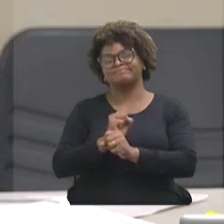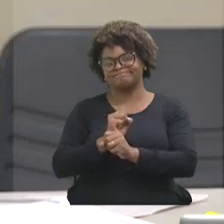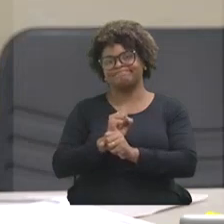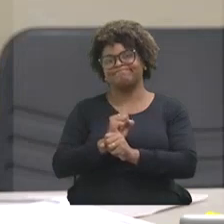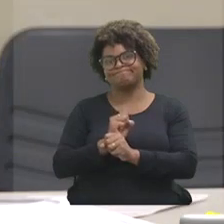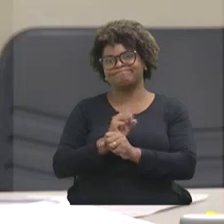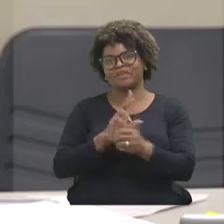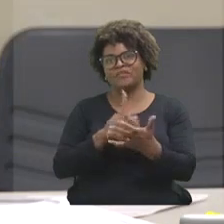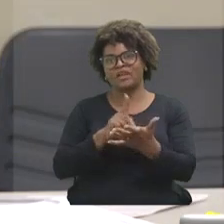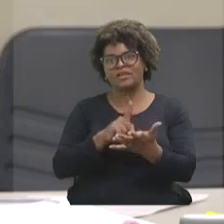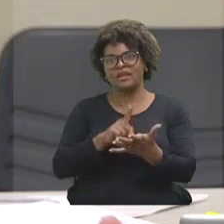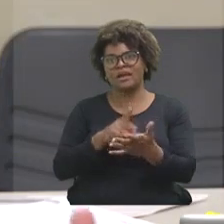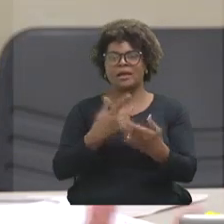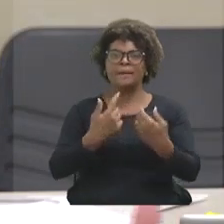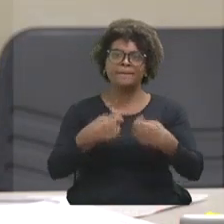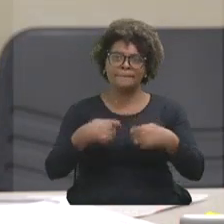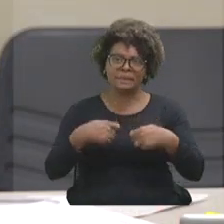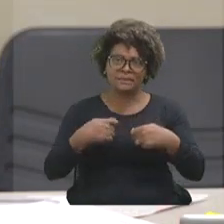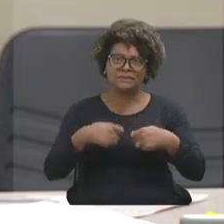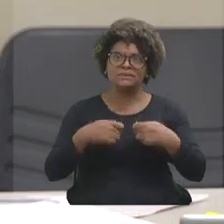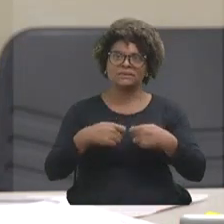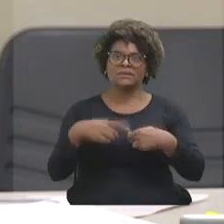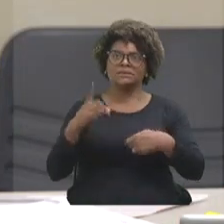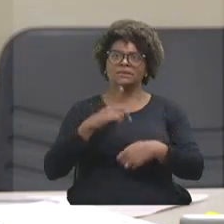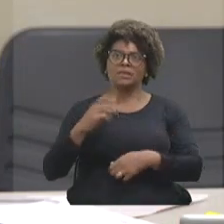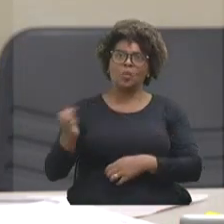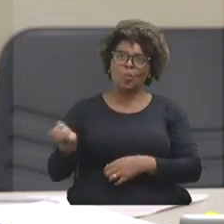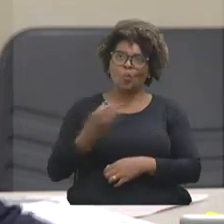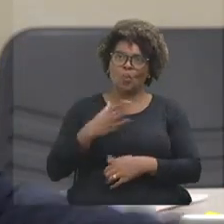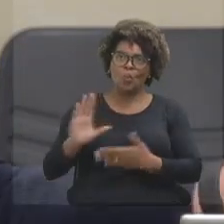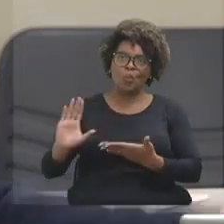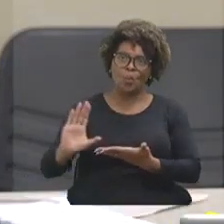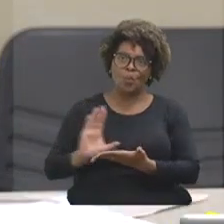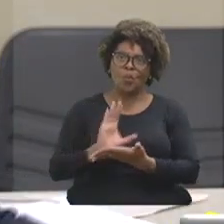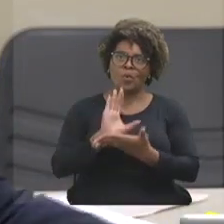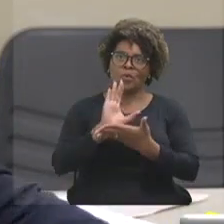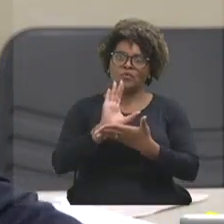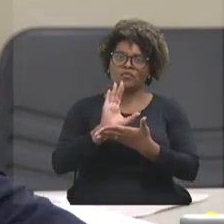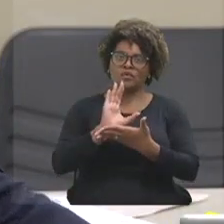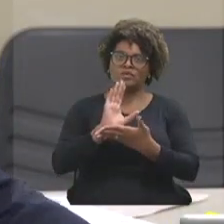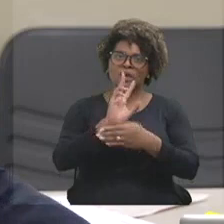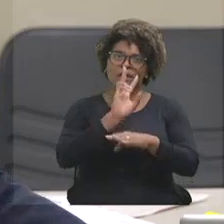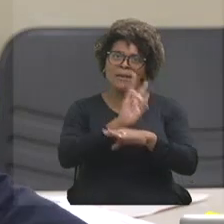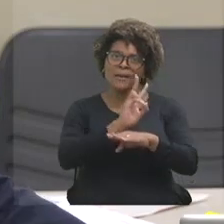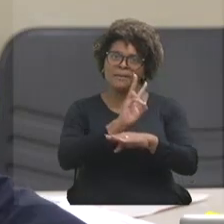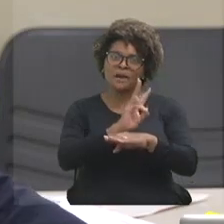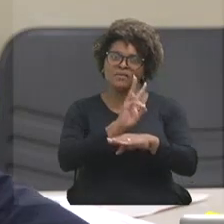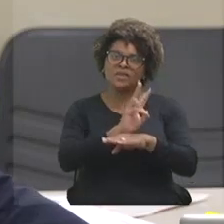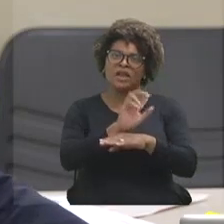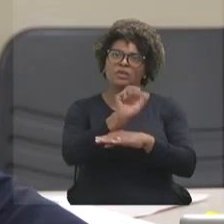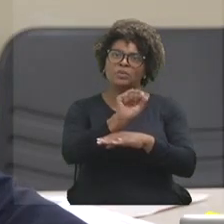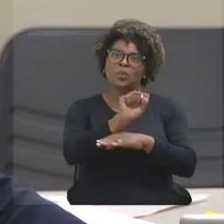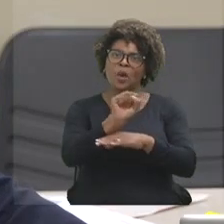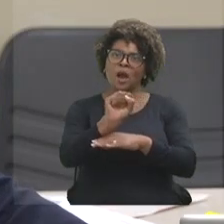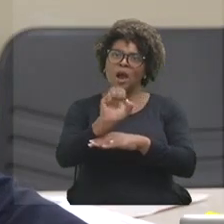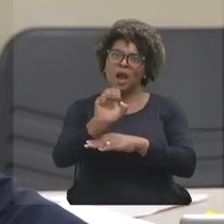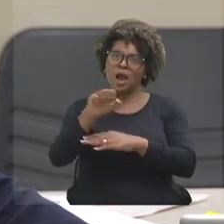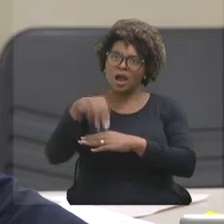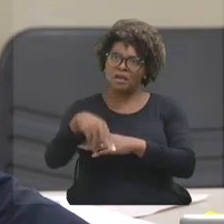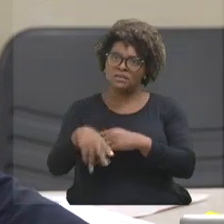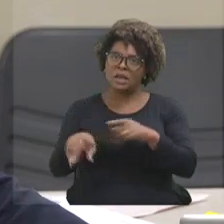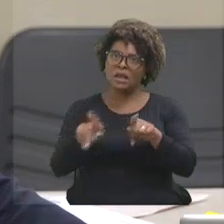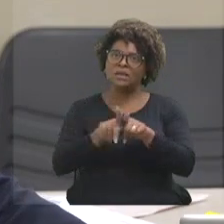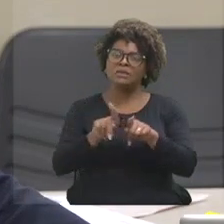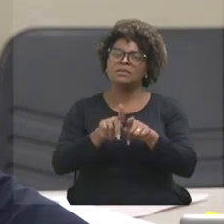precisa de um grande novo investimento que estamos prevendo no LACEN e nas no